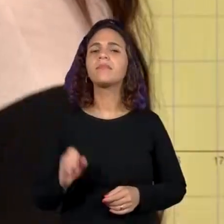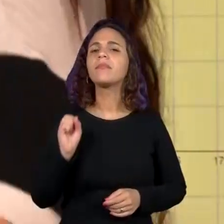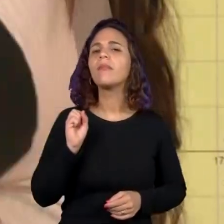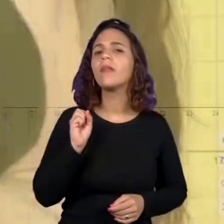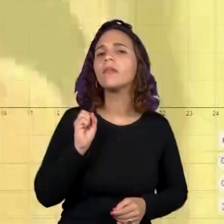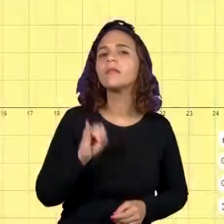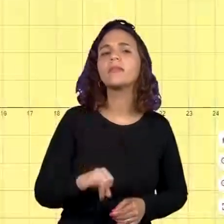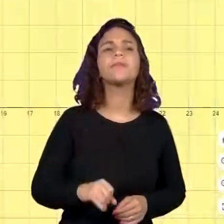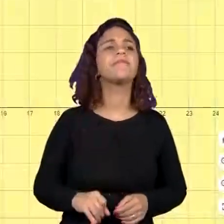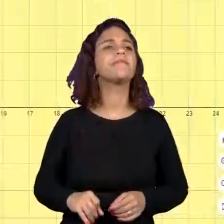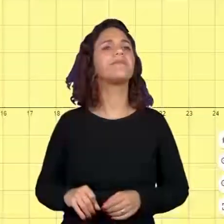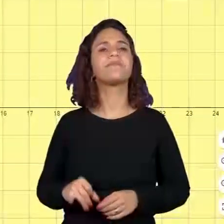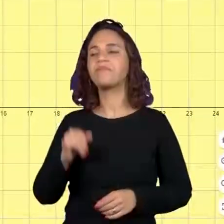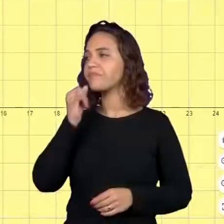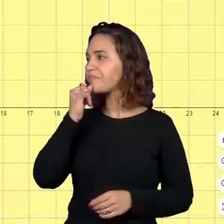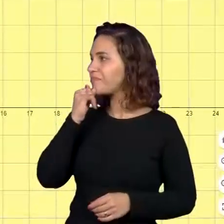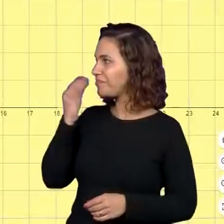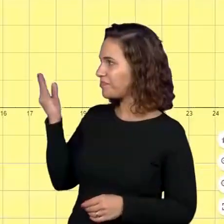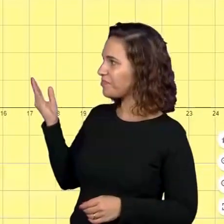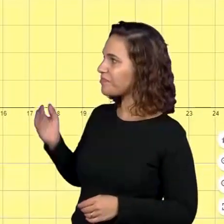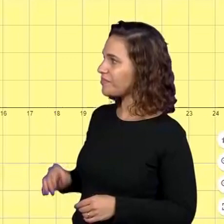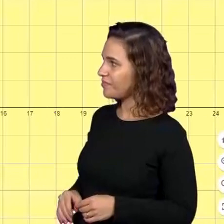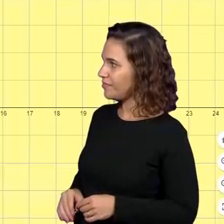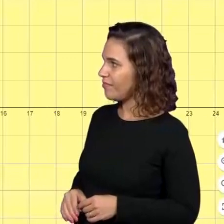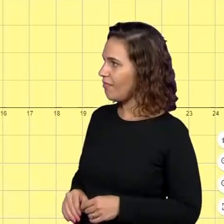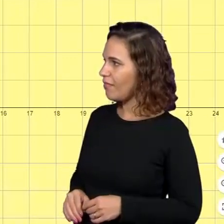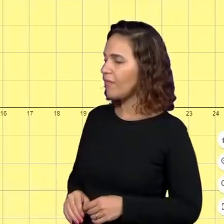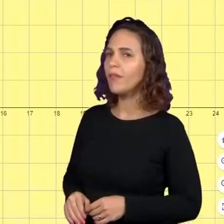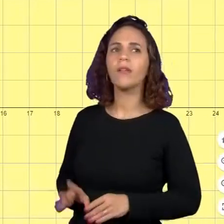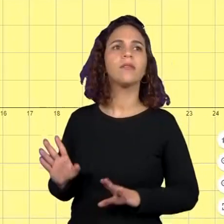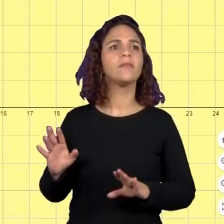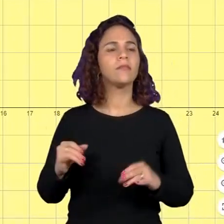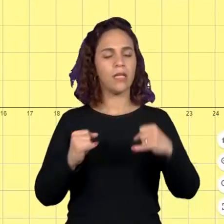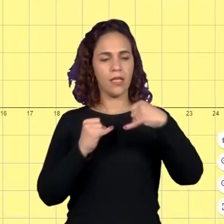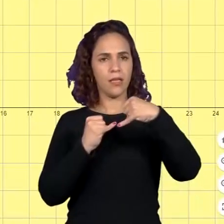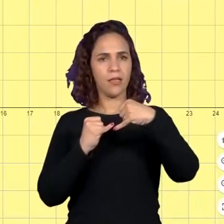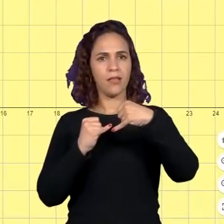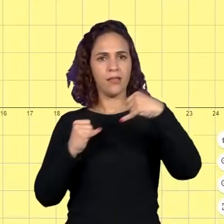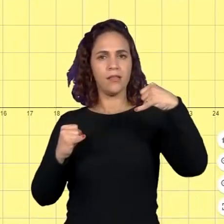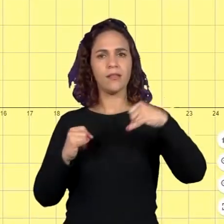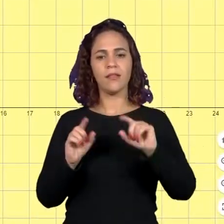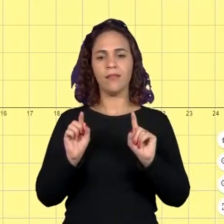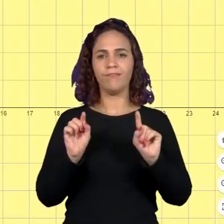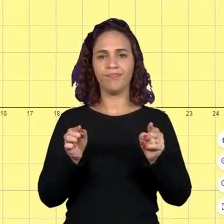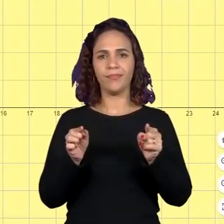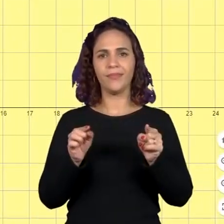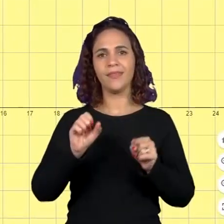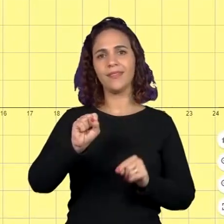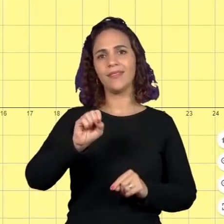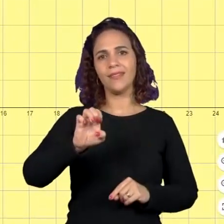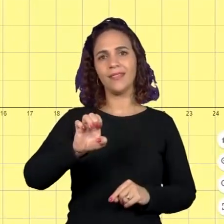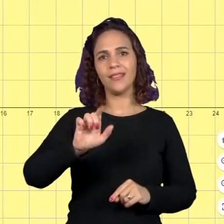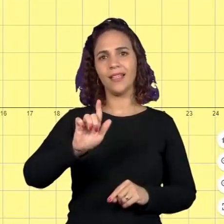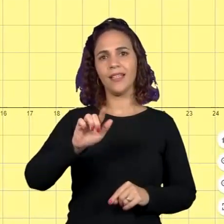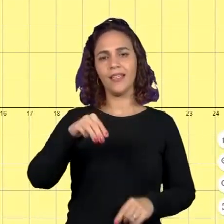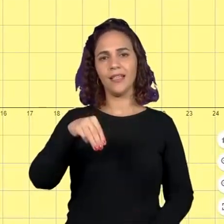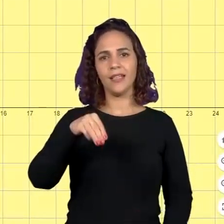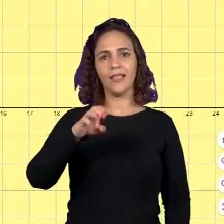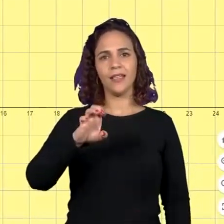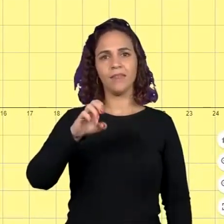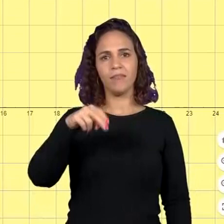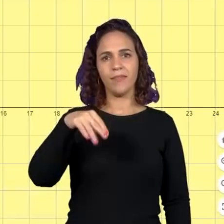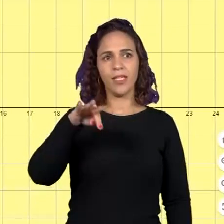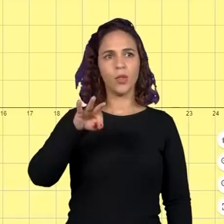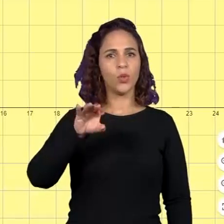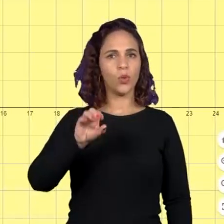uma linha? Pega lá em ferramenta. Linha ou segmento, Pro? Pode ser um segmento, porque aí a linha vai ficar muito grande. Olha